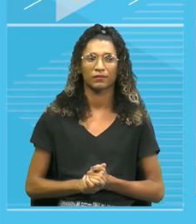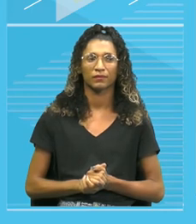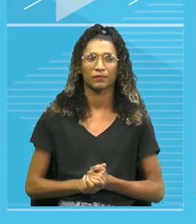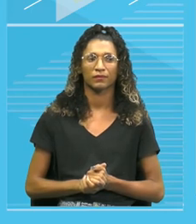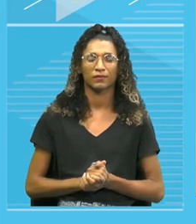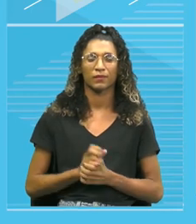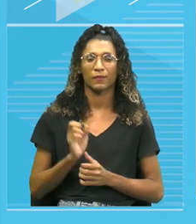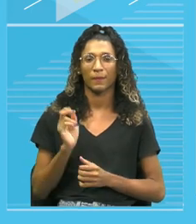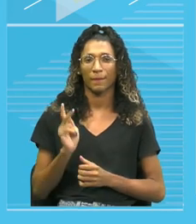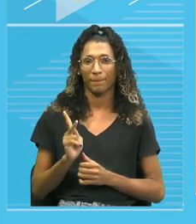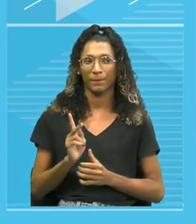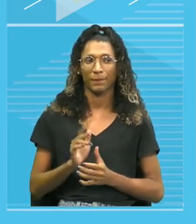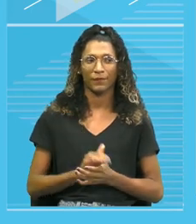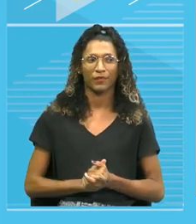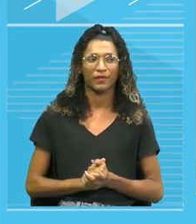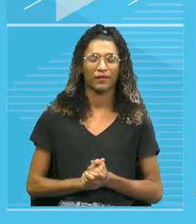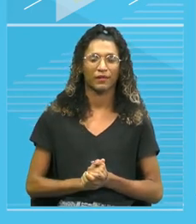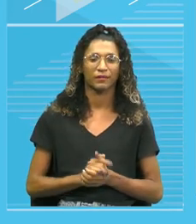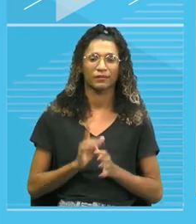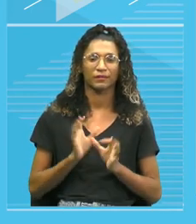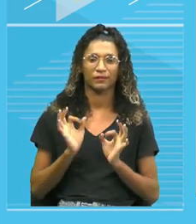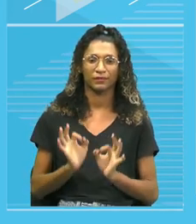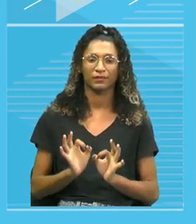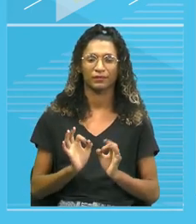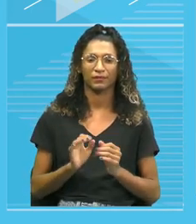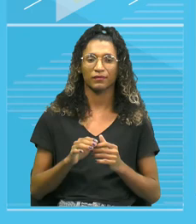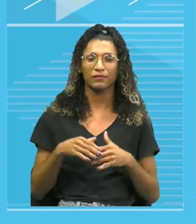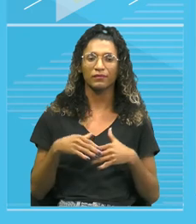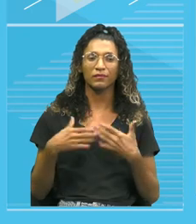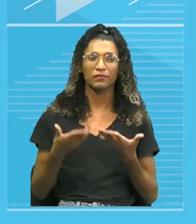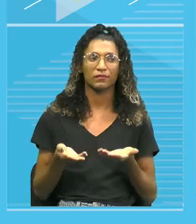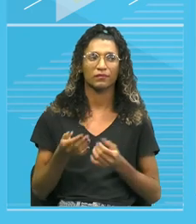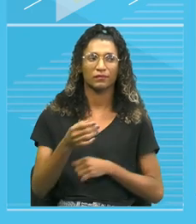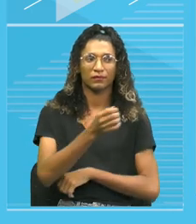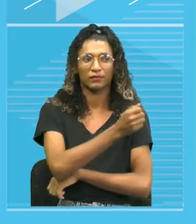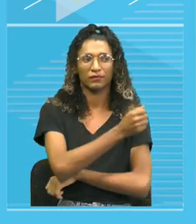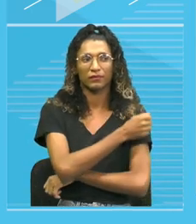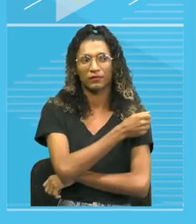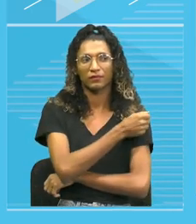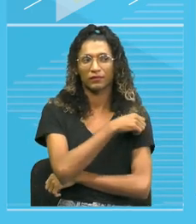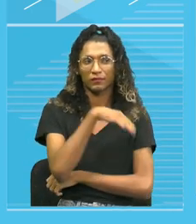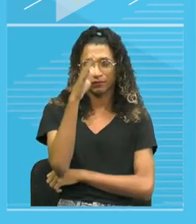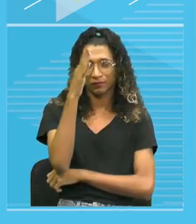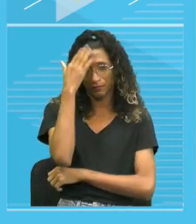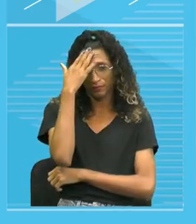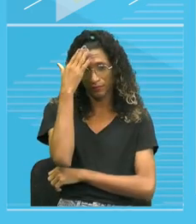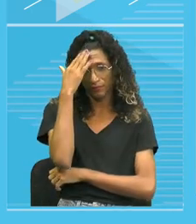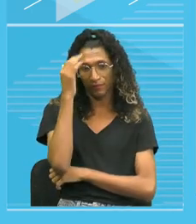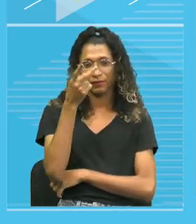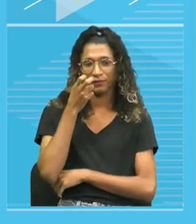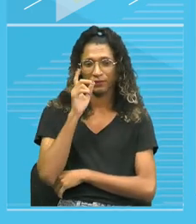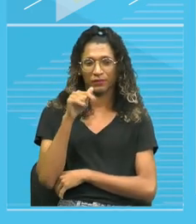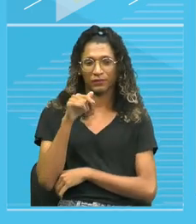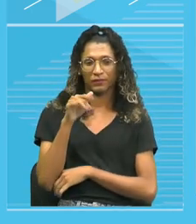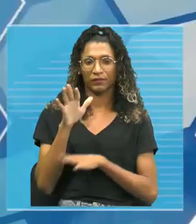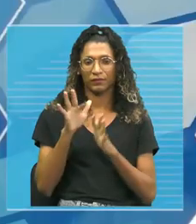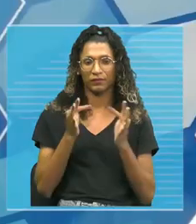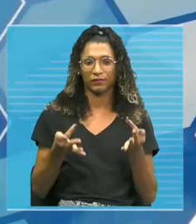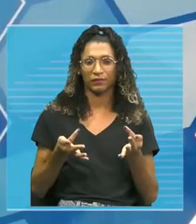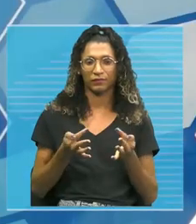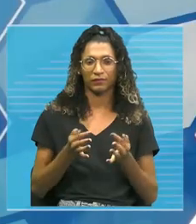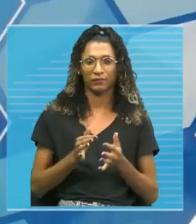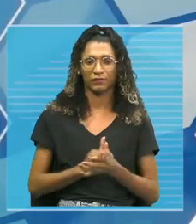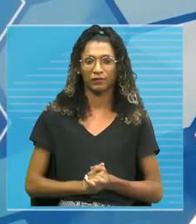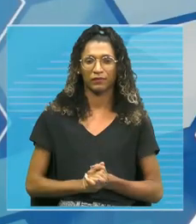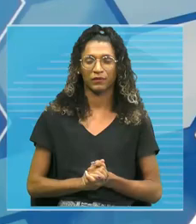beleza susto pegar a ideia vira como é simples volta no slide anterior